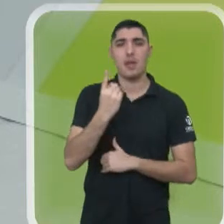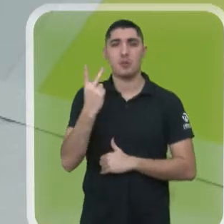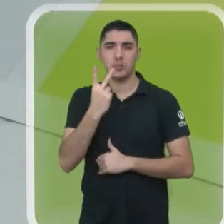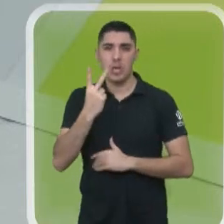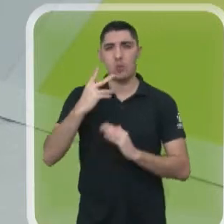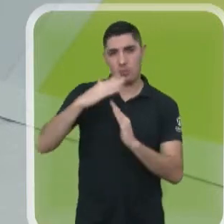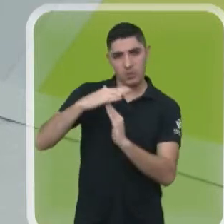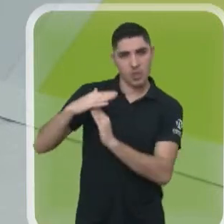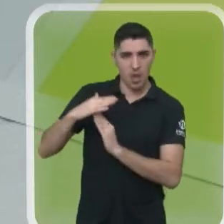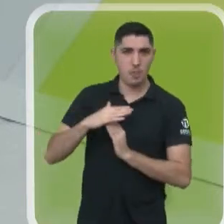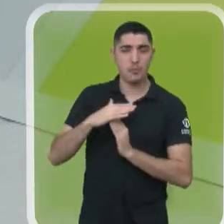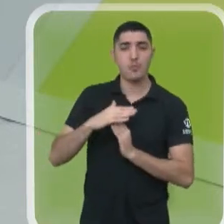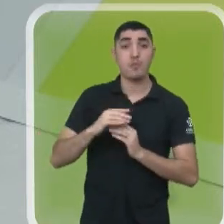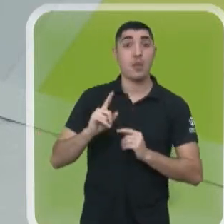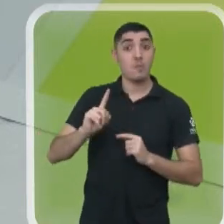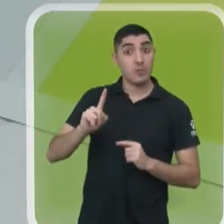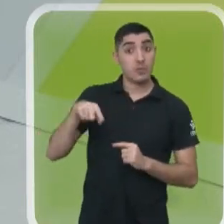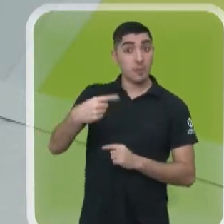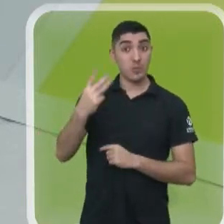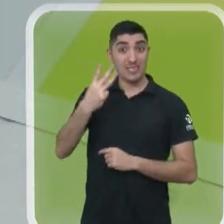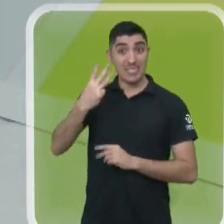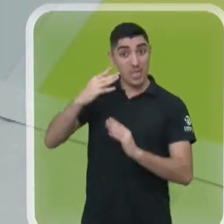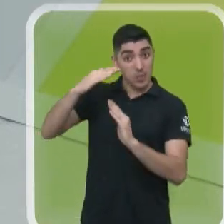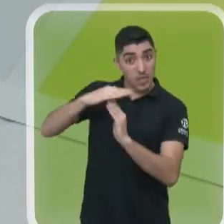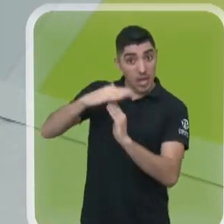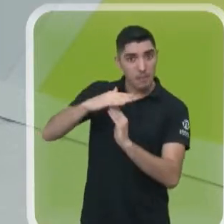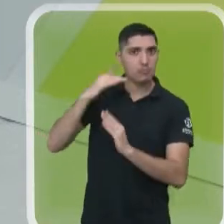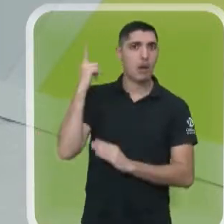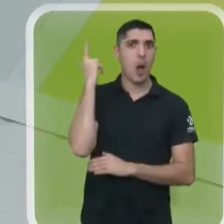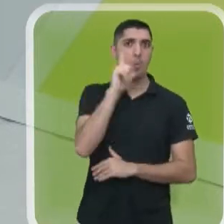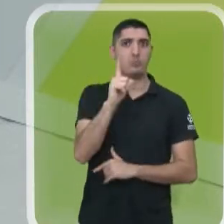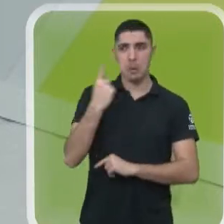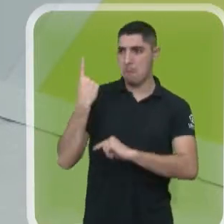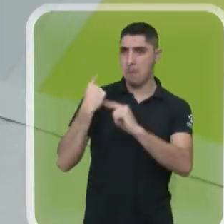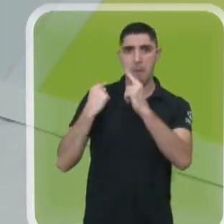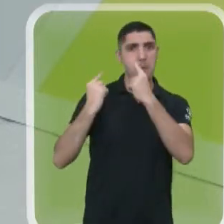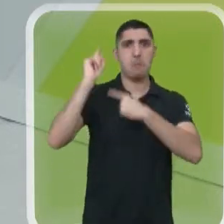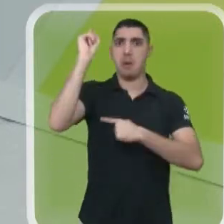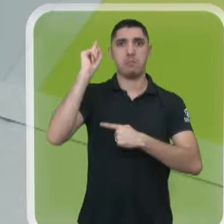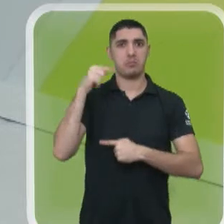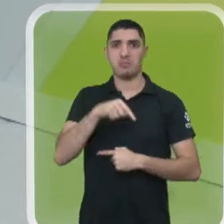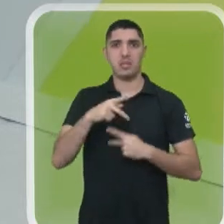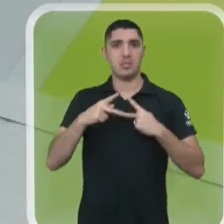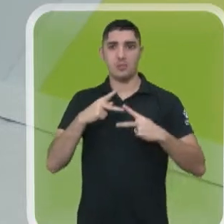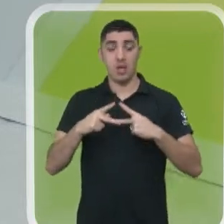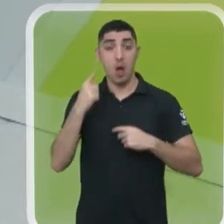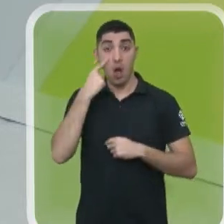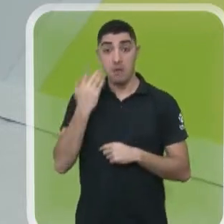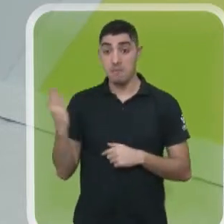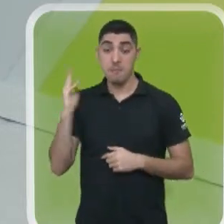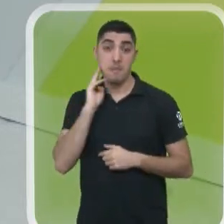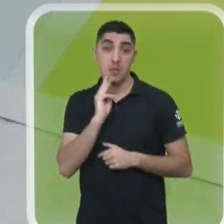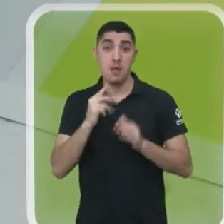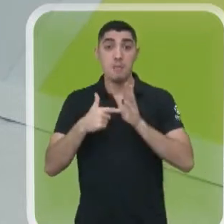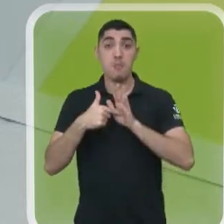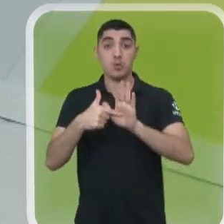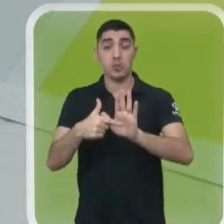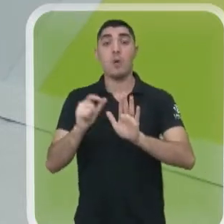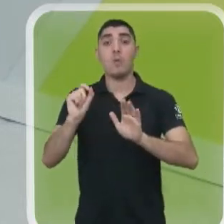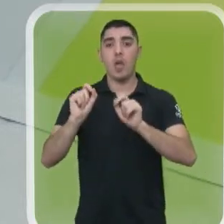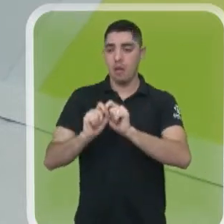24 primeiro tempo de jogo depois a partir do terceiro quatro São José deslanchou e meteu esses 20 pontos Mateus colocar na tela para gente por favor